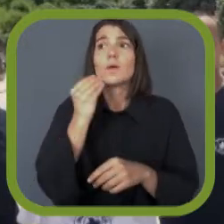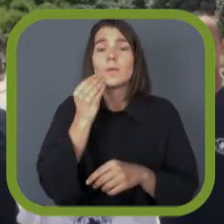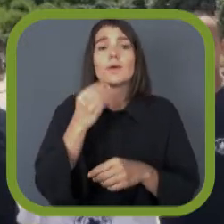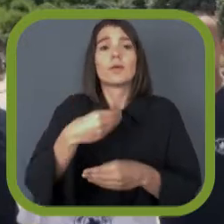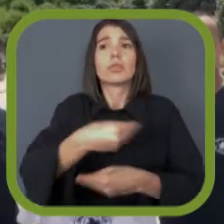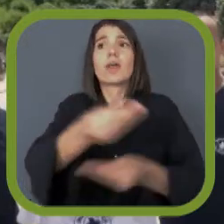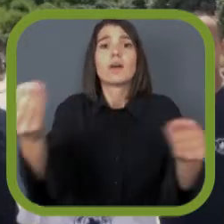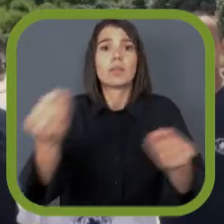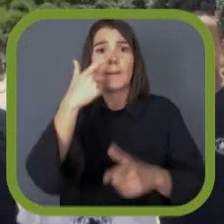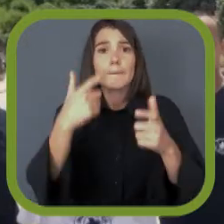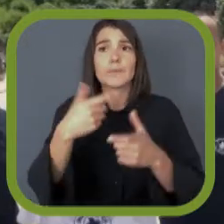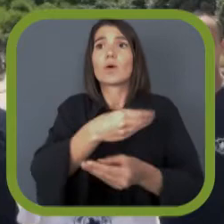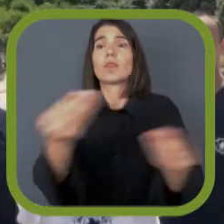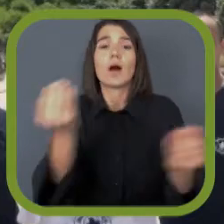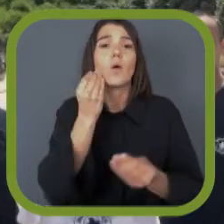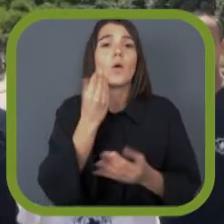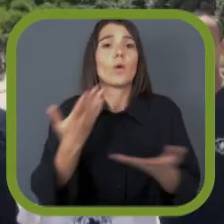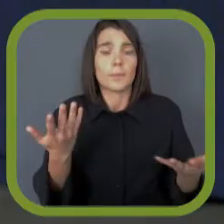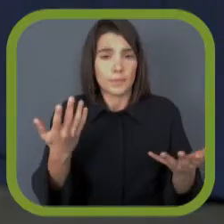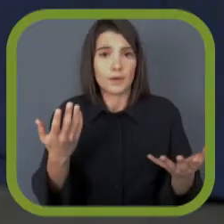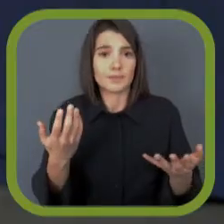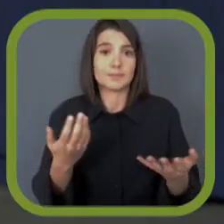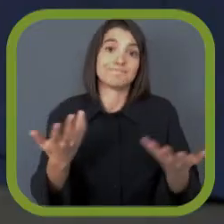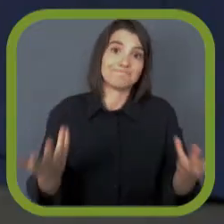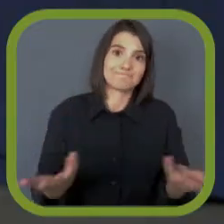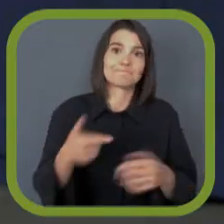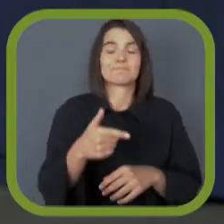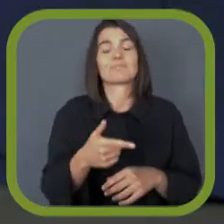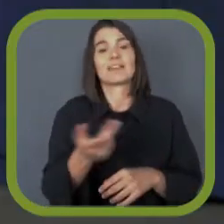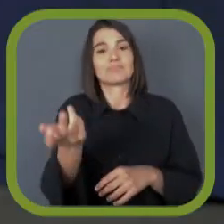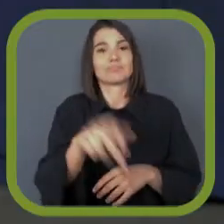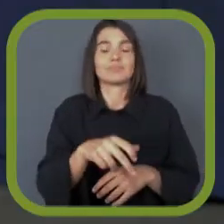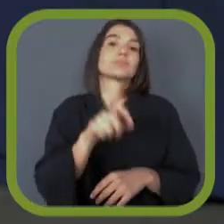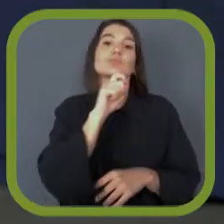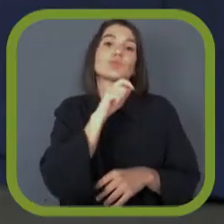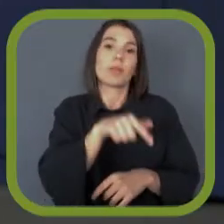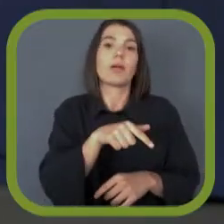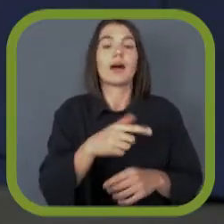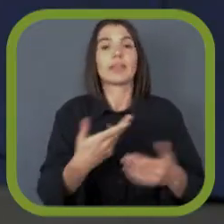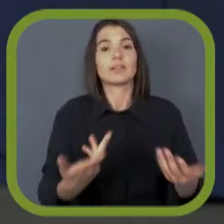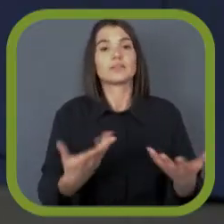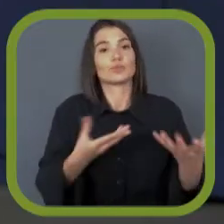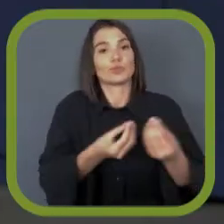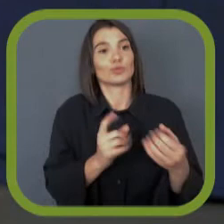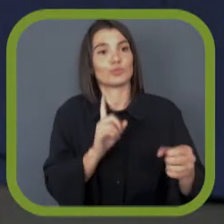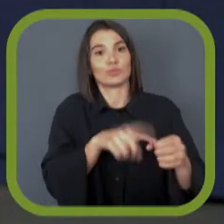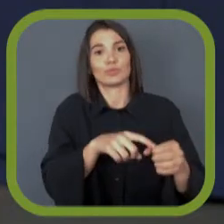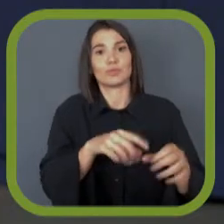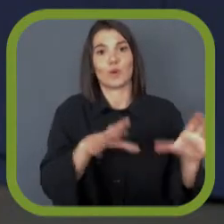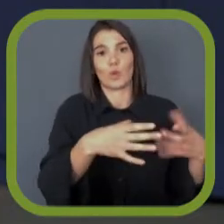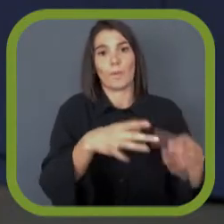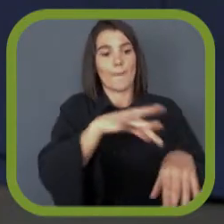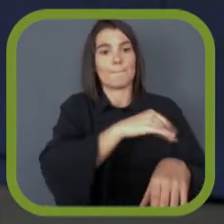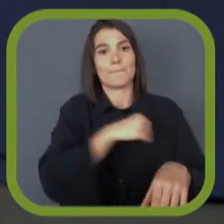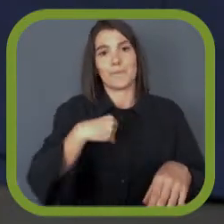mais-valia, como é que iríamos fazer chegar isto à linha da frente, como é que iríamos fazer chegar ao terreno. E foi então que surgiu a hipótese de podermos juntar-nos aos